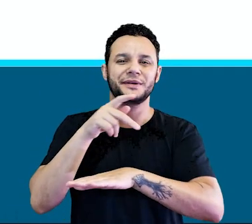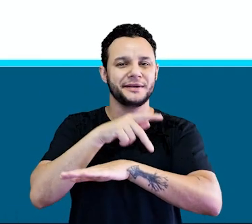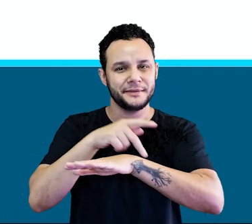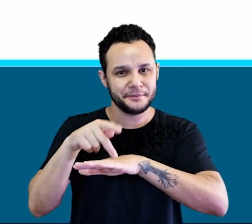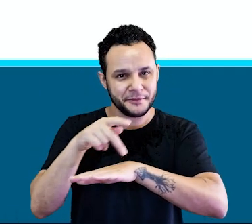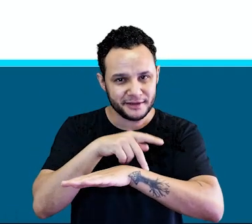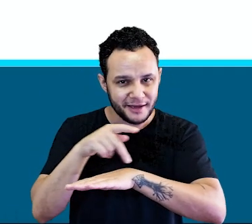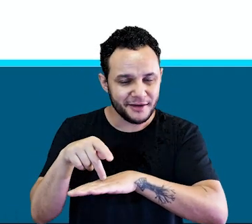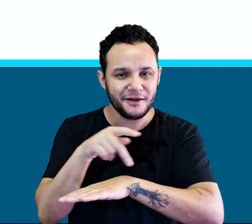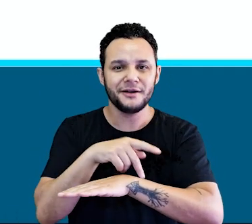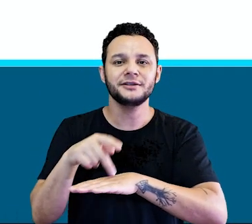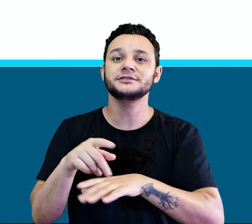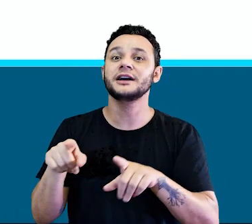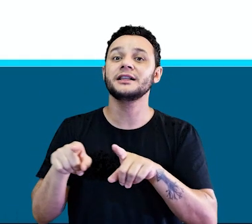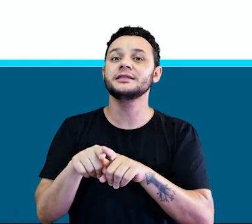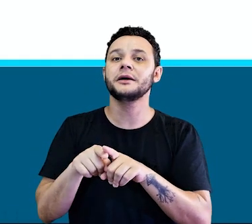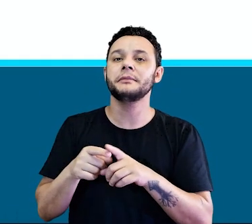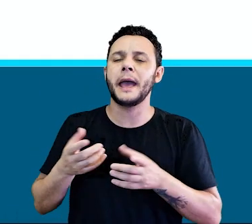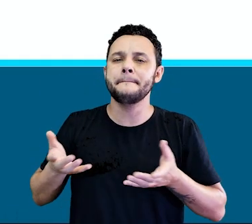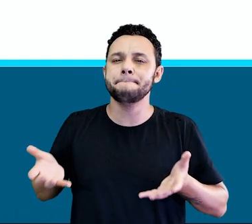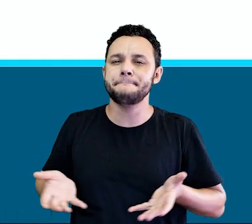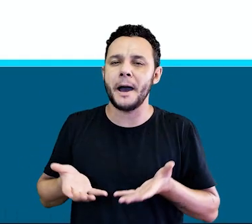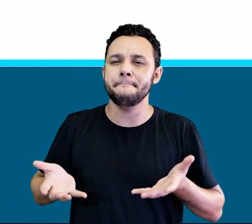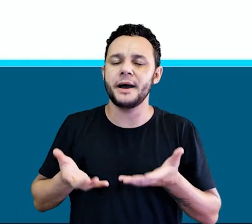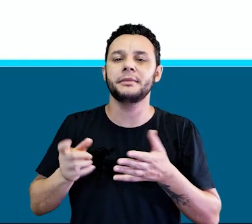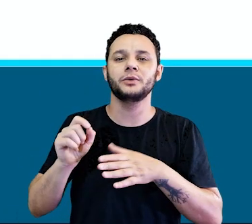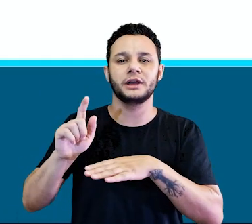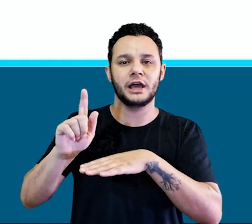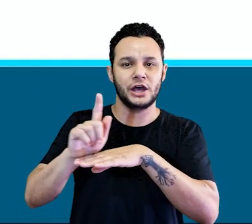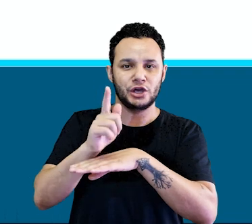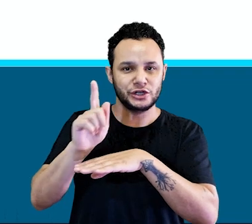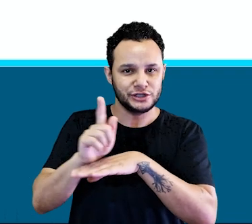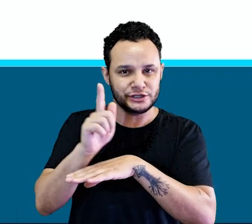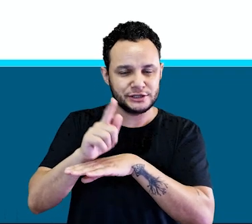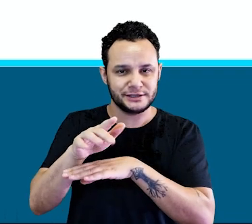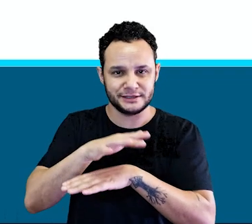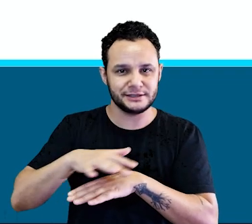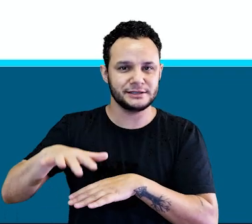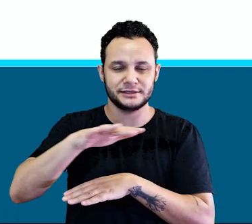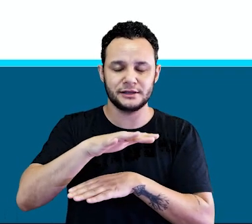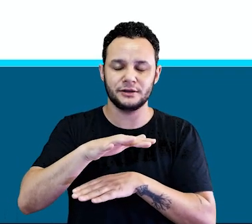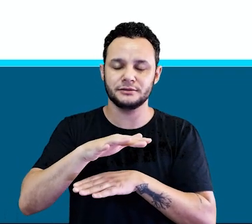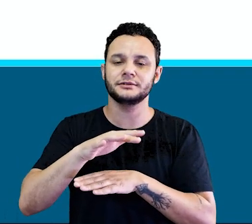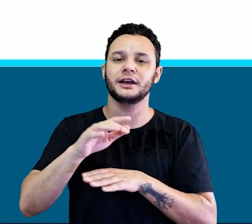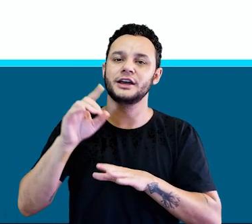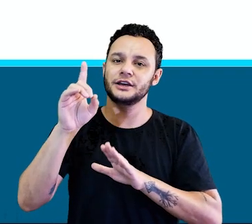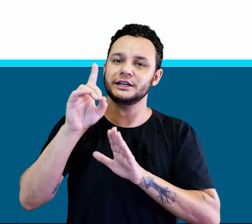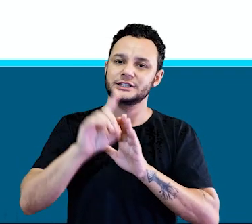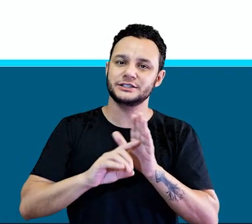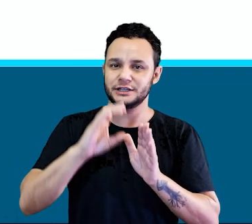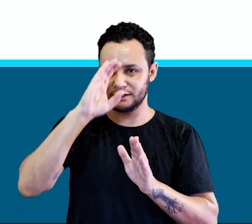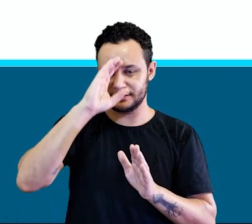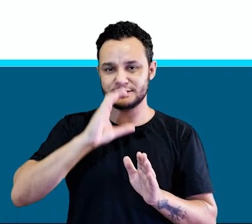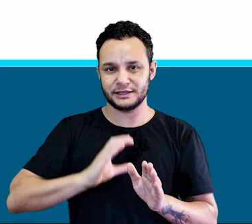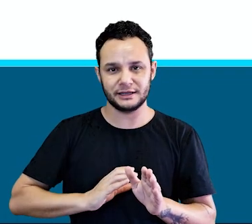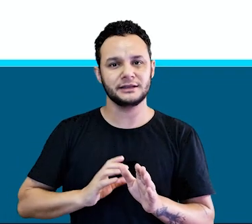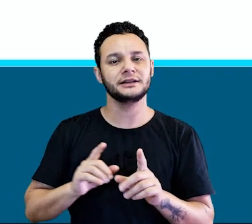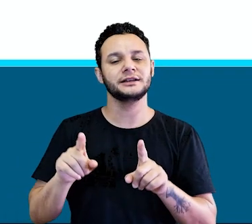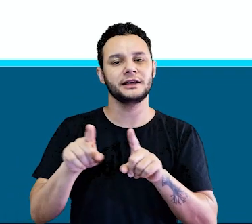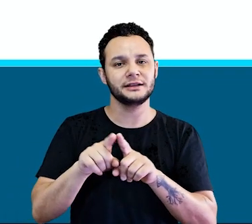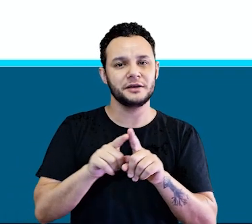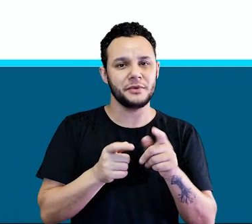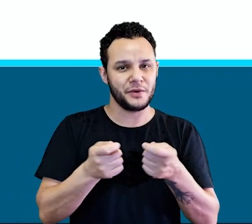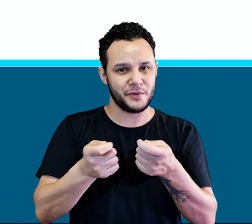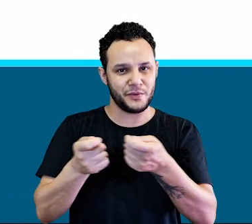infraestrutura física, pedagógica, bem como incentivar a autogestão escolar e o exercício da cidadania com a participação